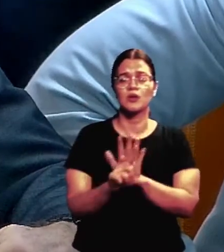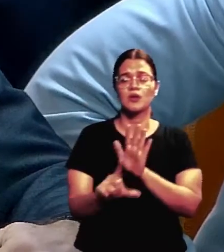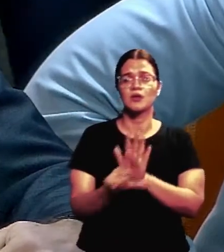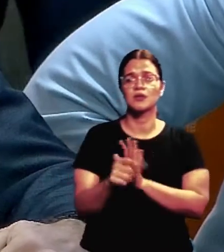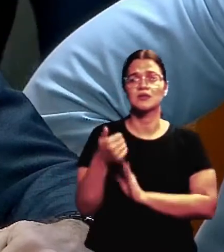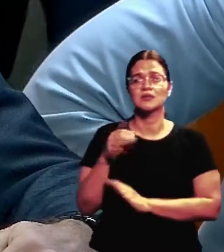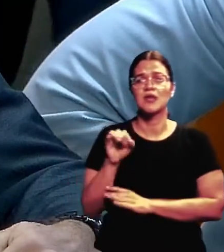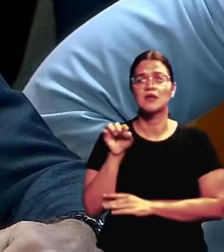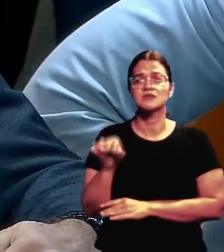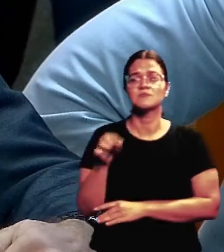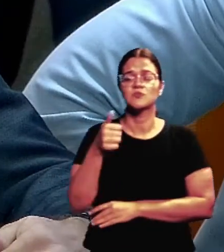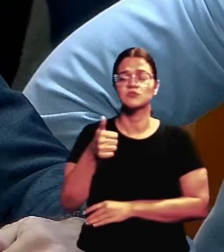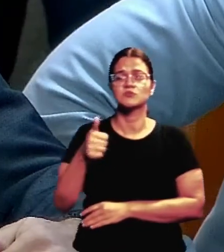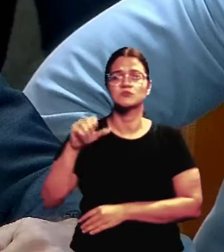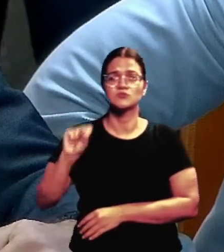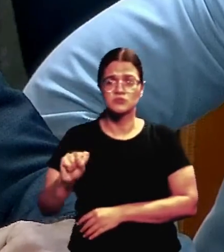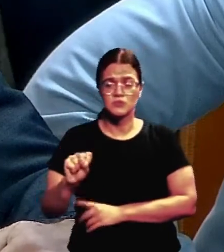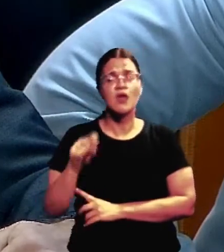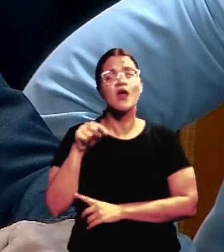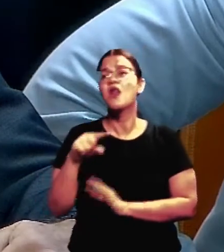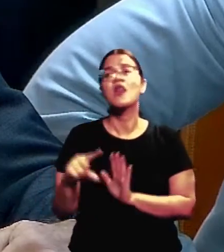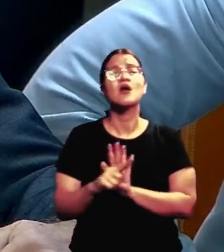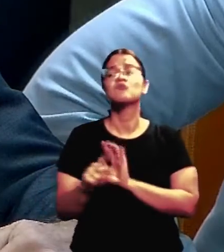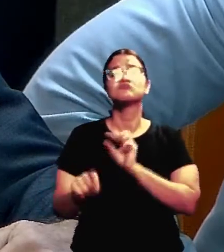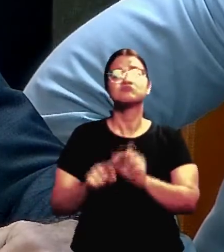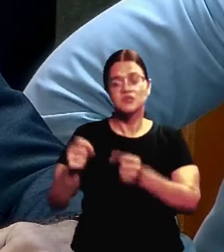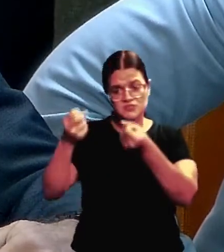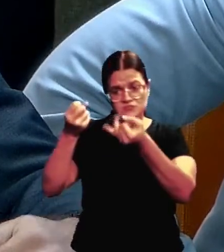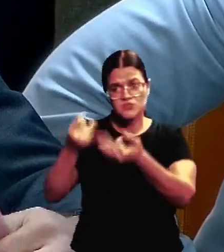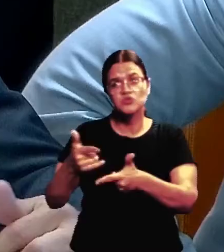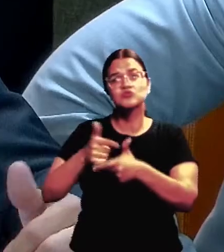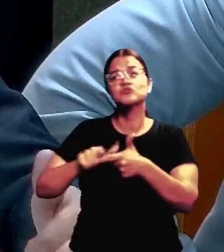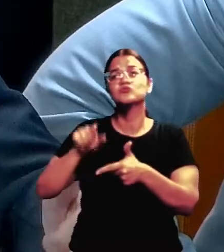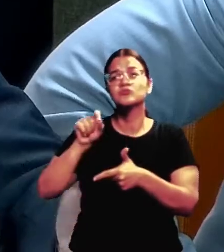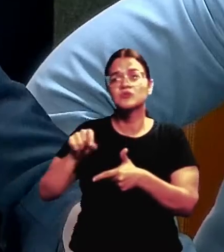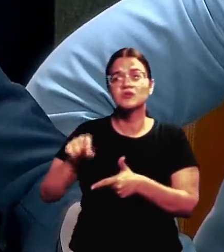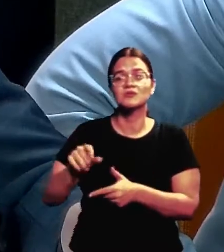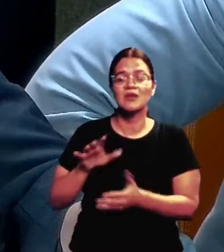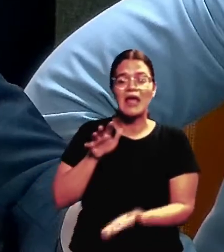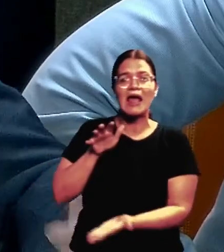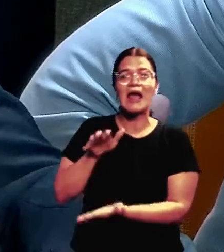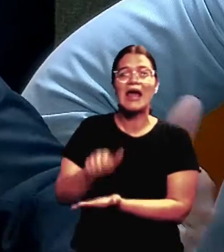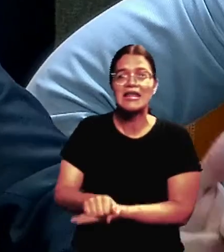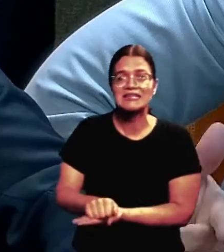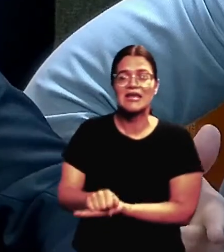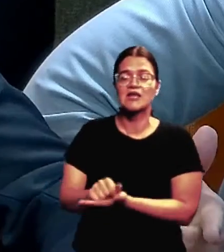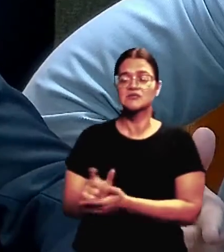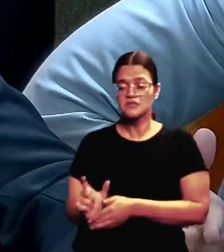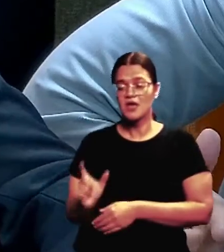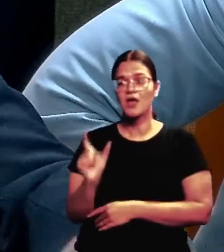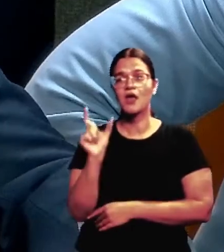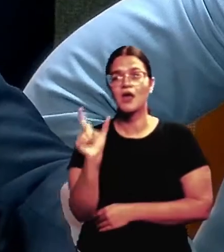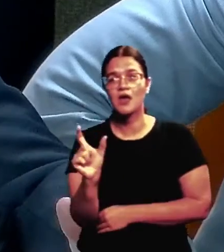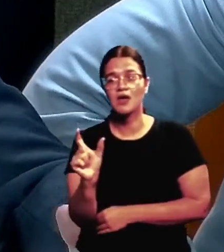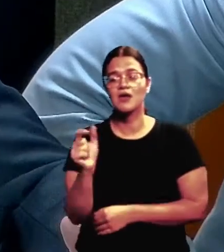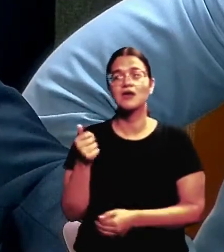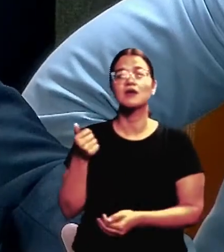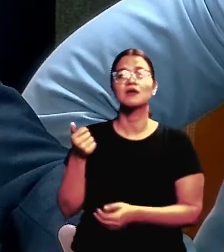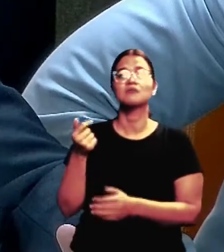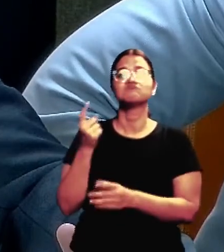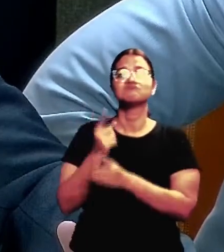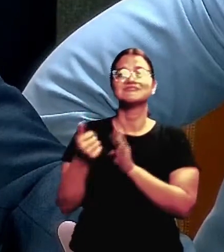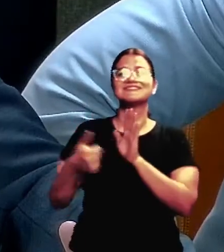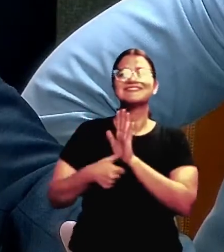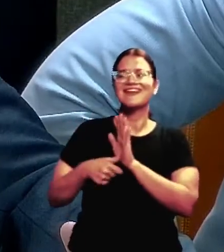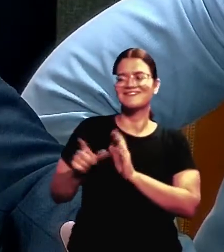a lei 10.118, que dispõe sobre a instituição do cadastro e a carteira de